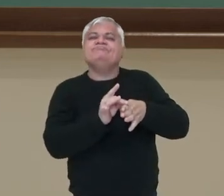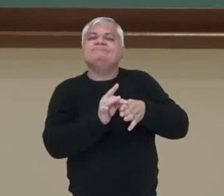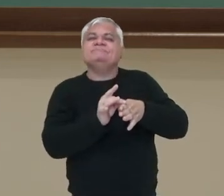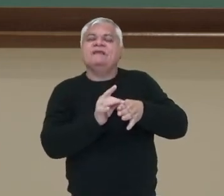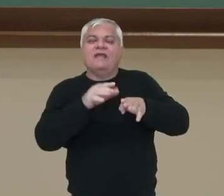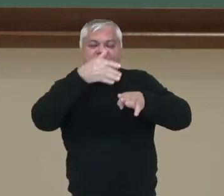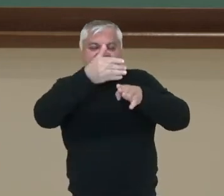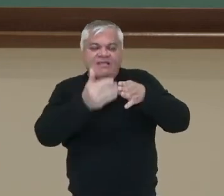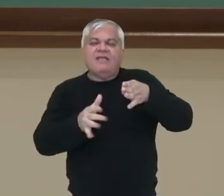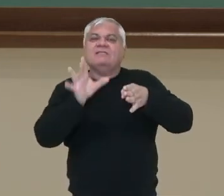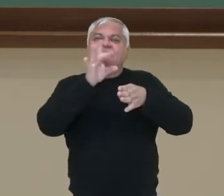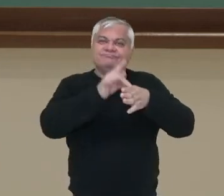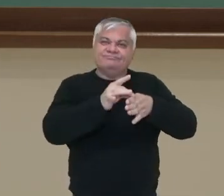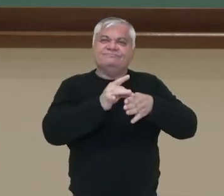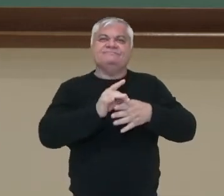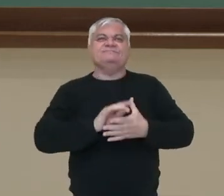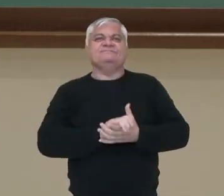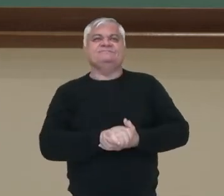do machucado, ok?